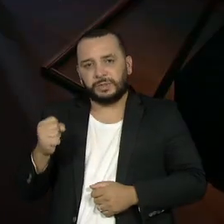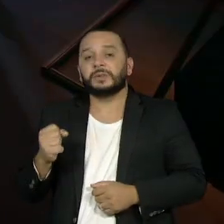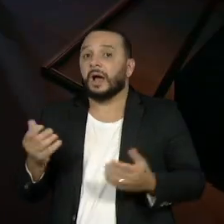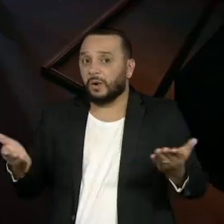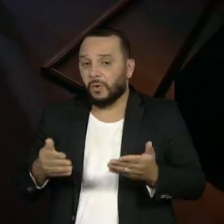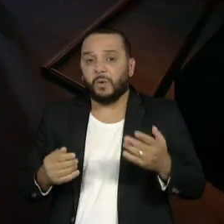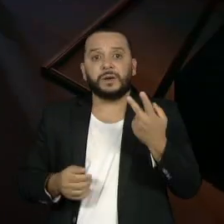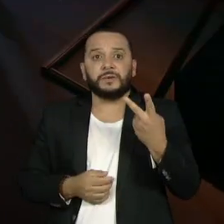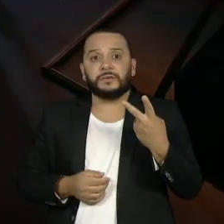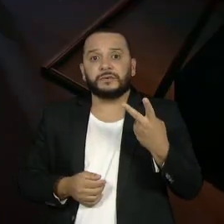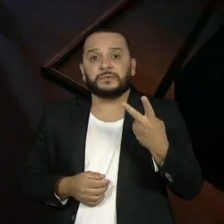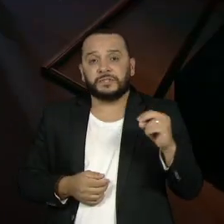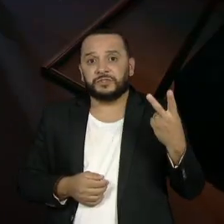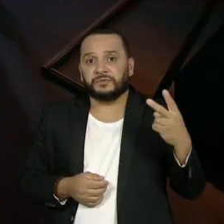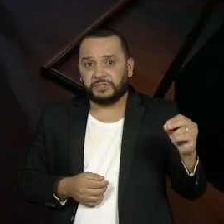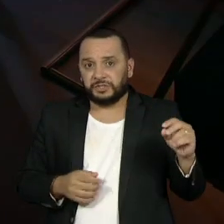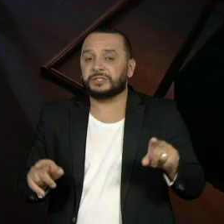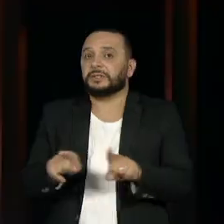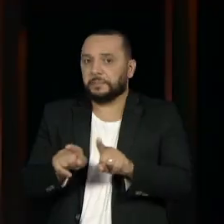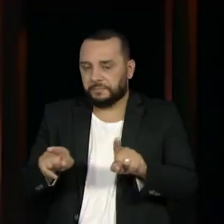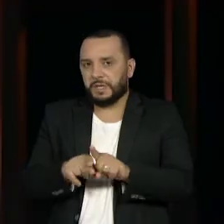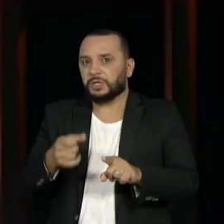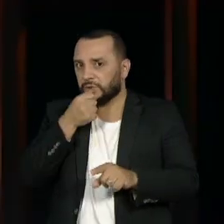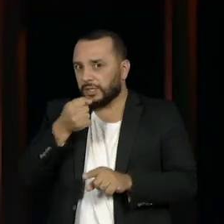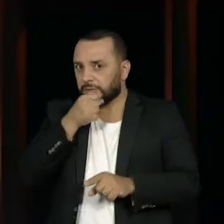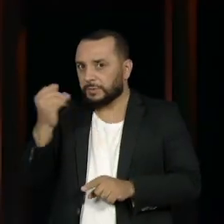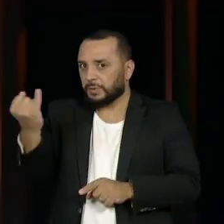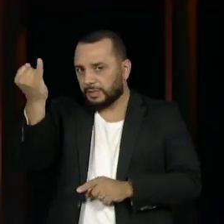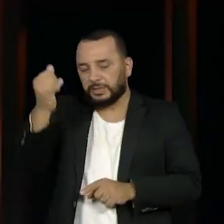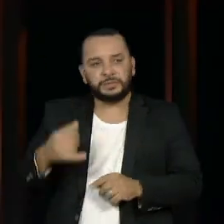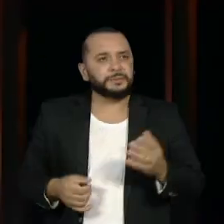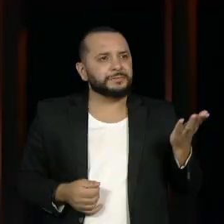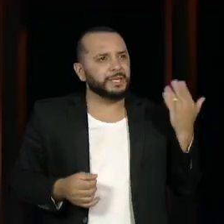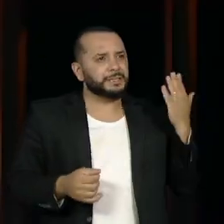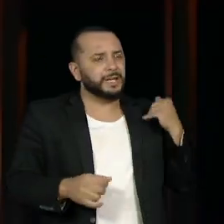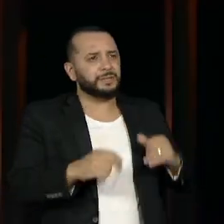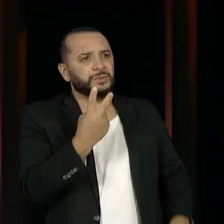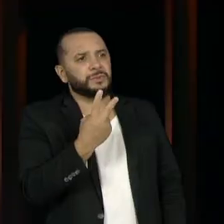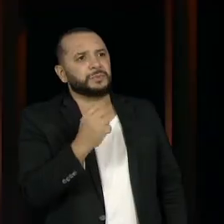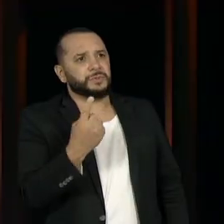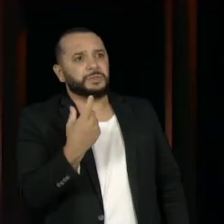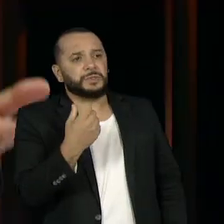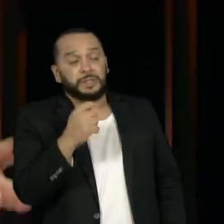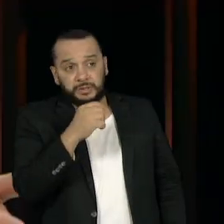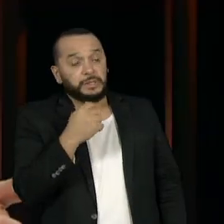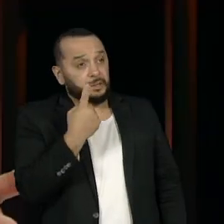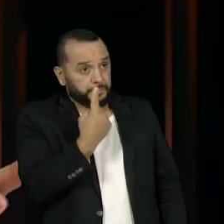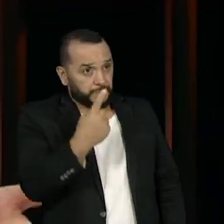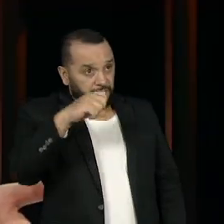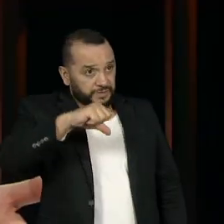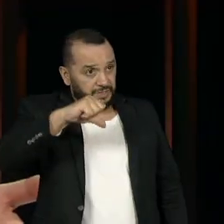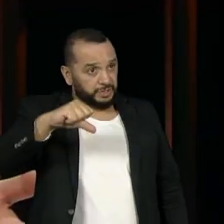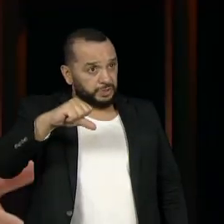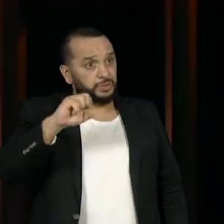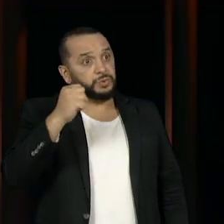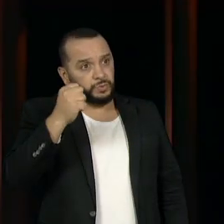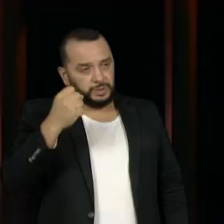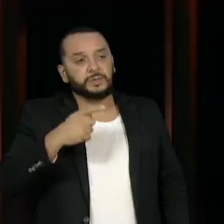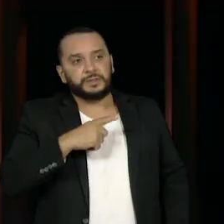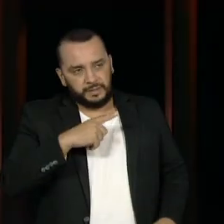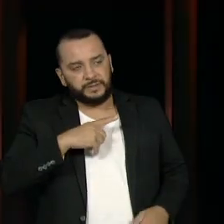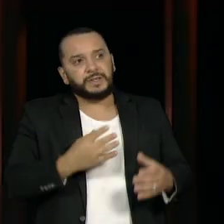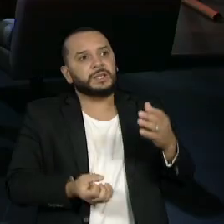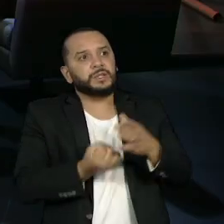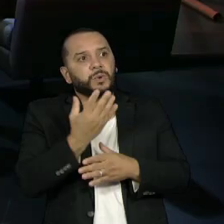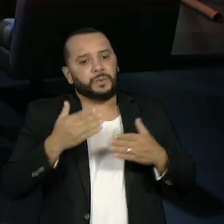e de lag 18 é a crise fez surgir uma instituição que depois se tornou o ministério da